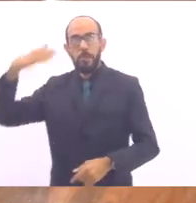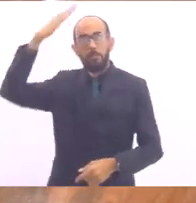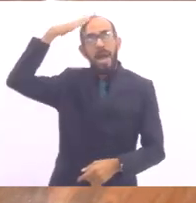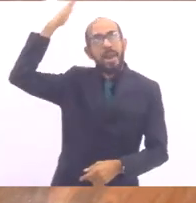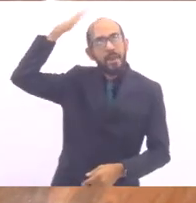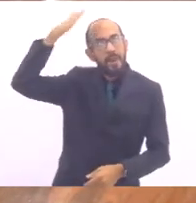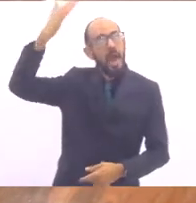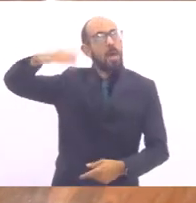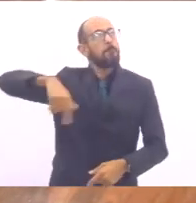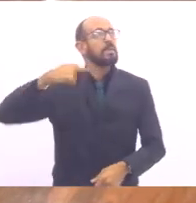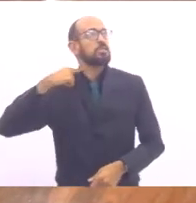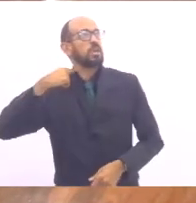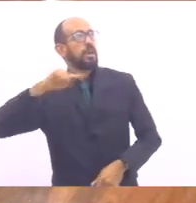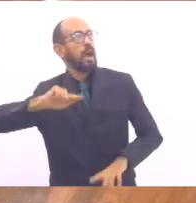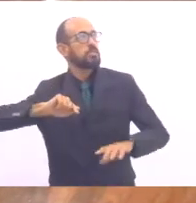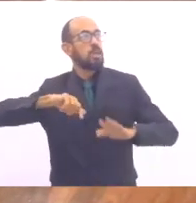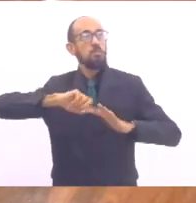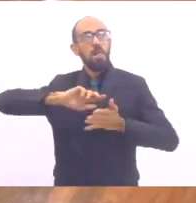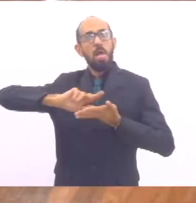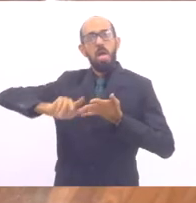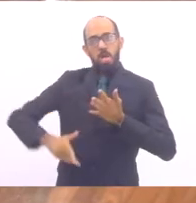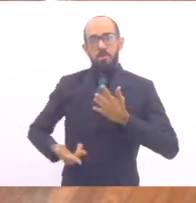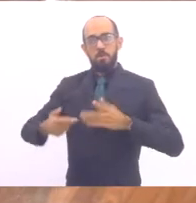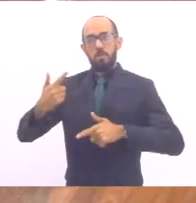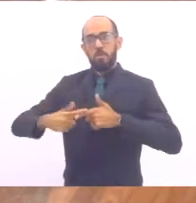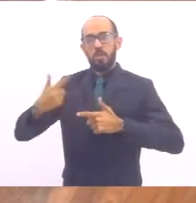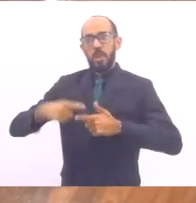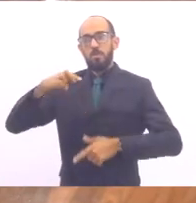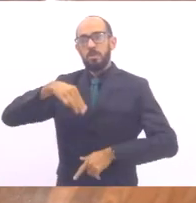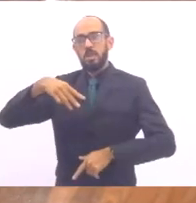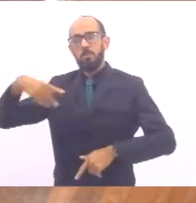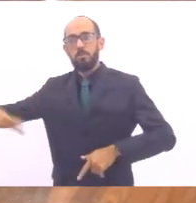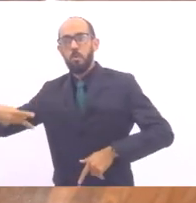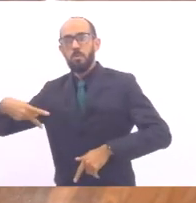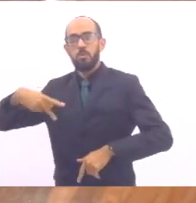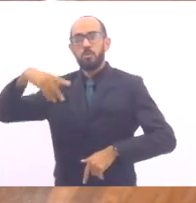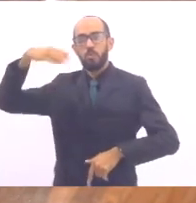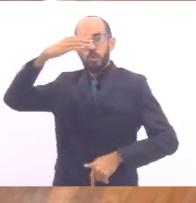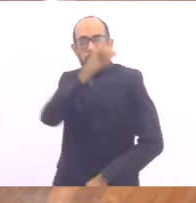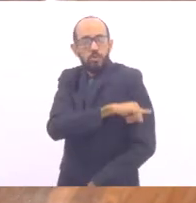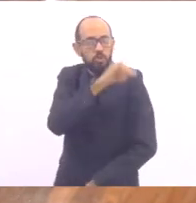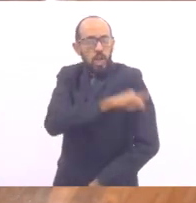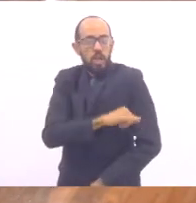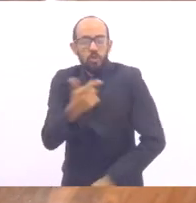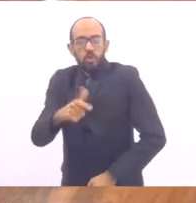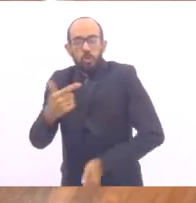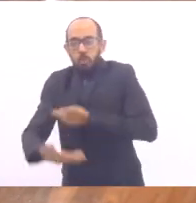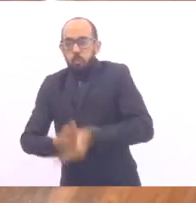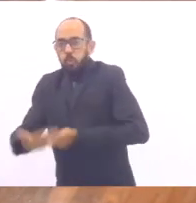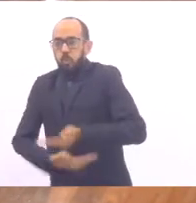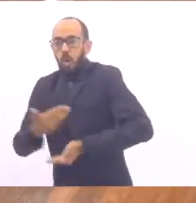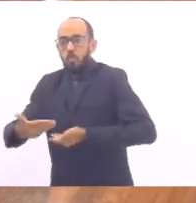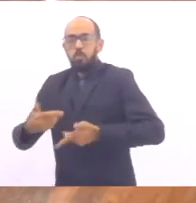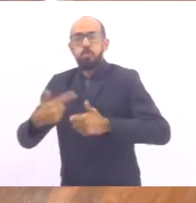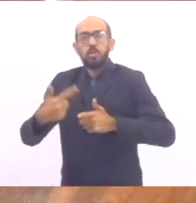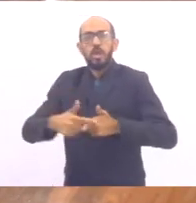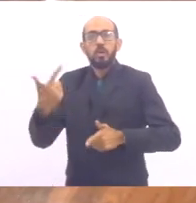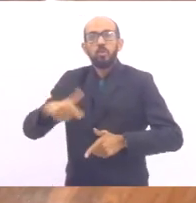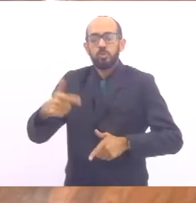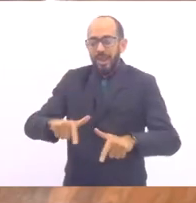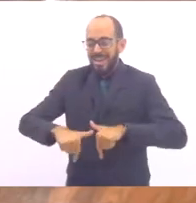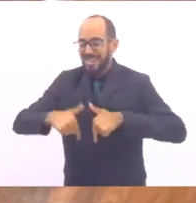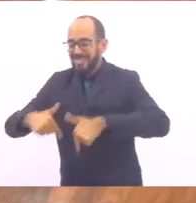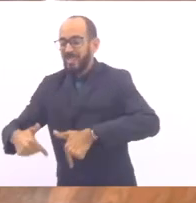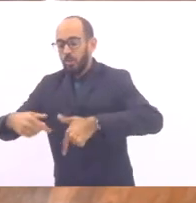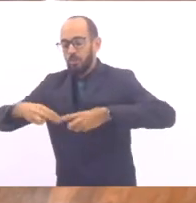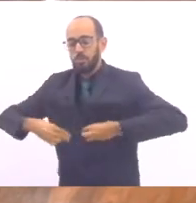e tal... Por que o Ministério Público do Rio de Janeiro não está envolvido com essa causa? Por que a gente não vê a ação do Ministério Público do Rio de Janeiro? Por que